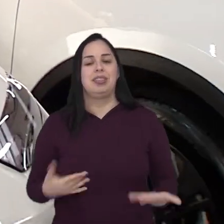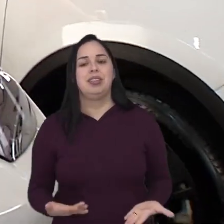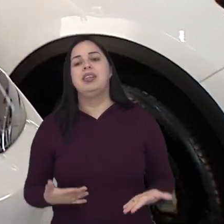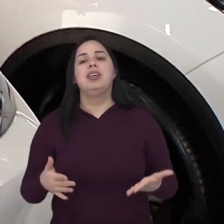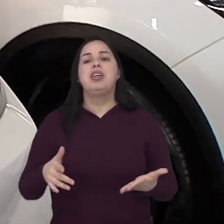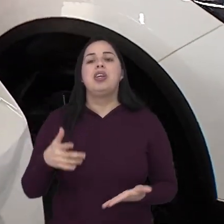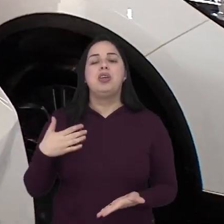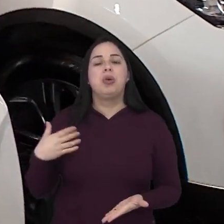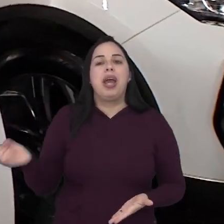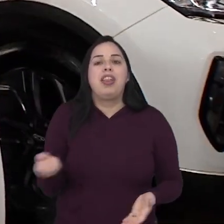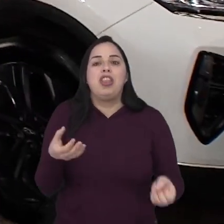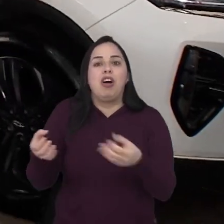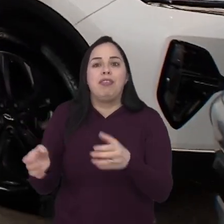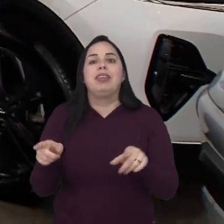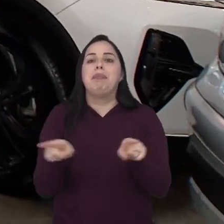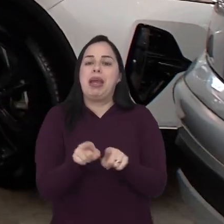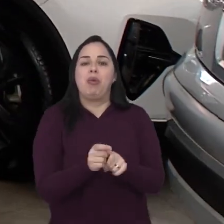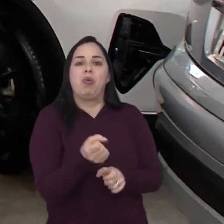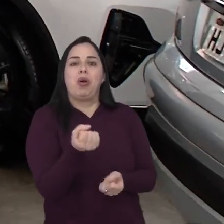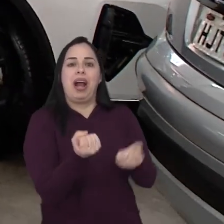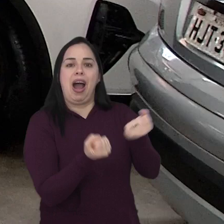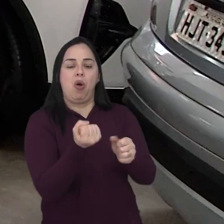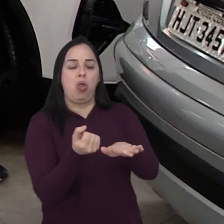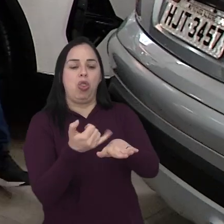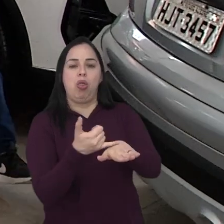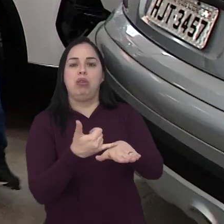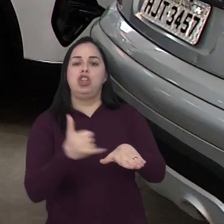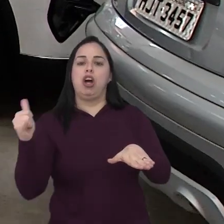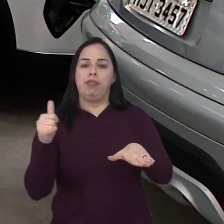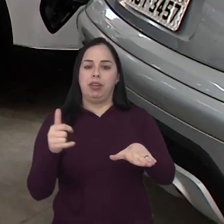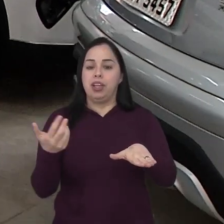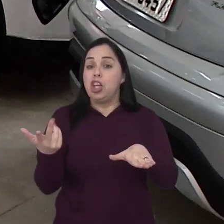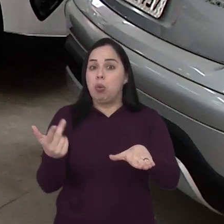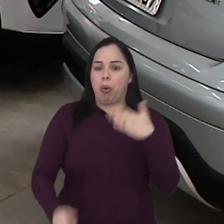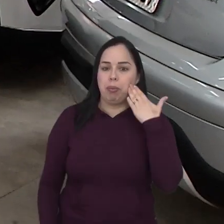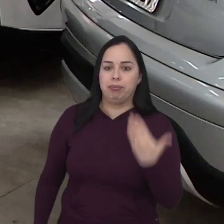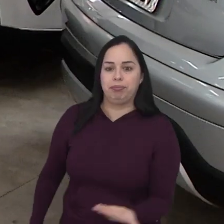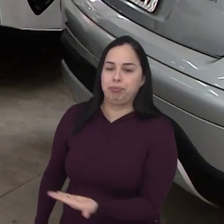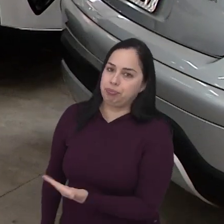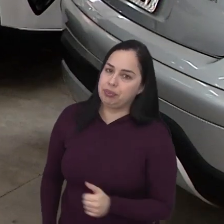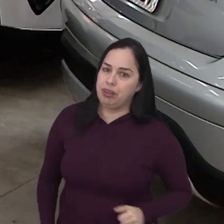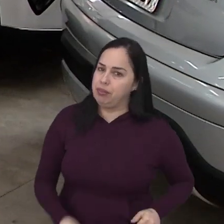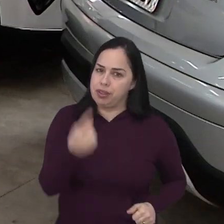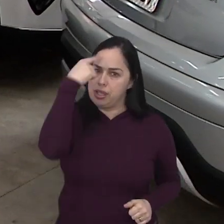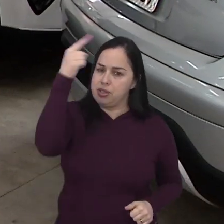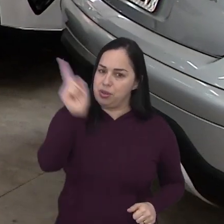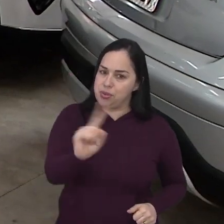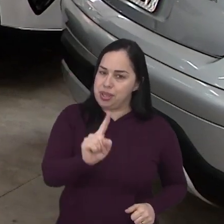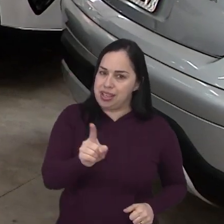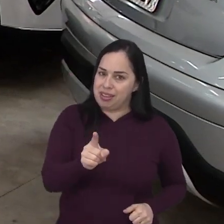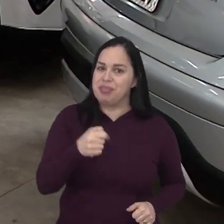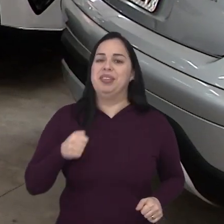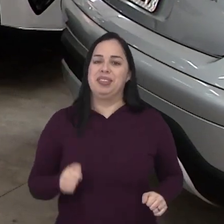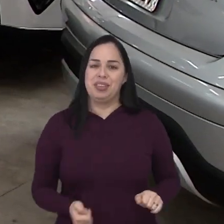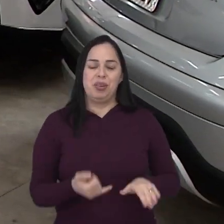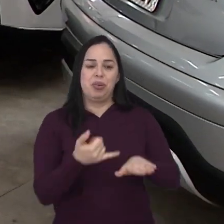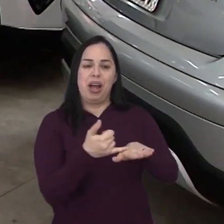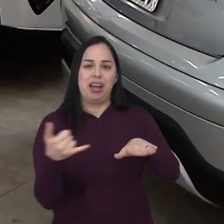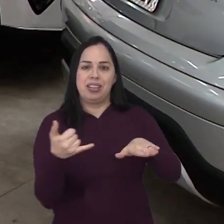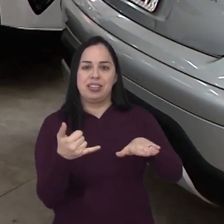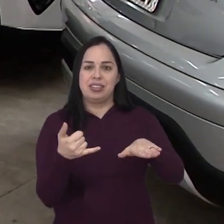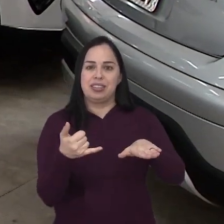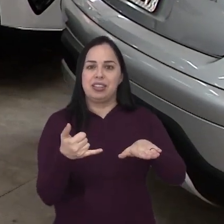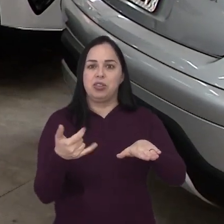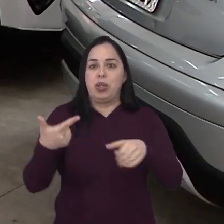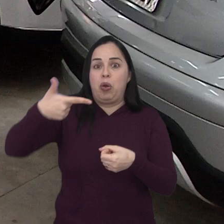deste mercado automotivo são os carros elétricos, veículos como este daqui. Para quem não sabe, um carro como esse